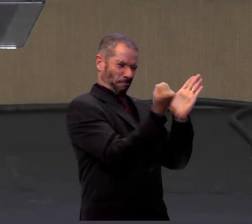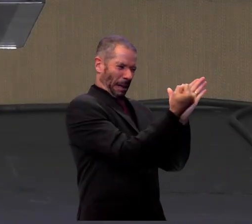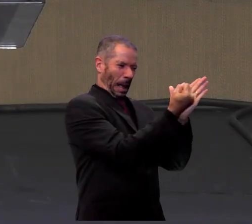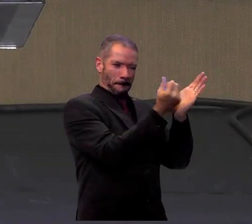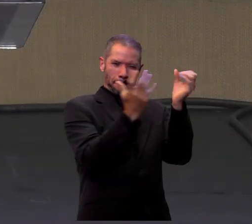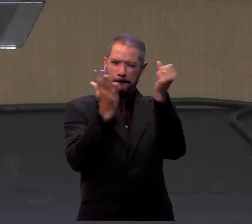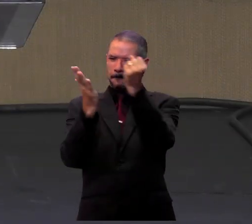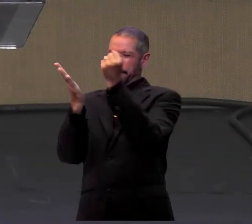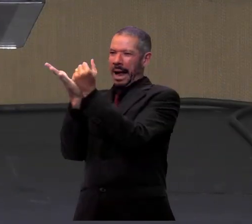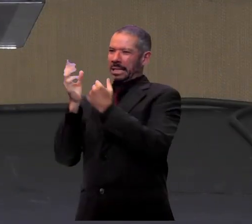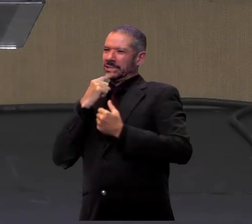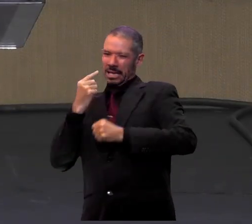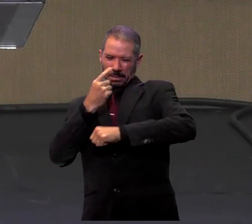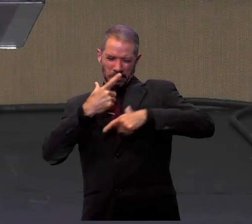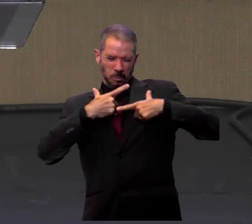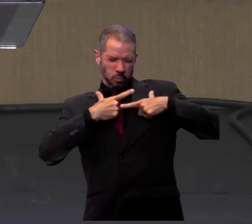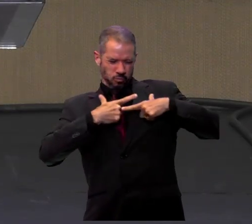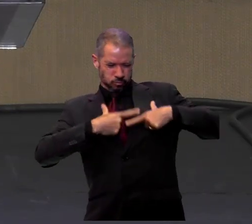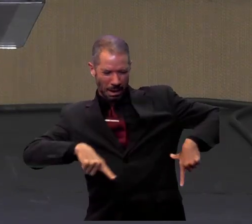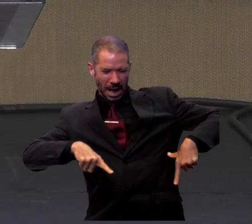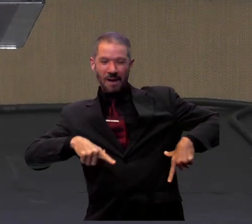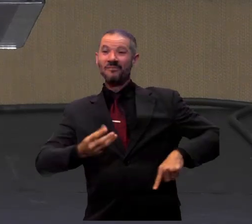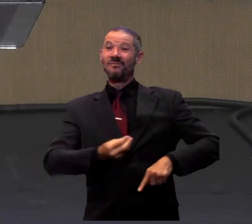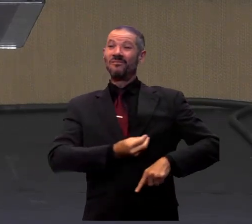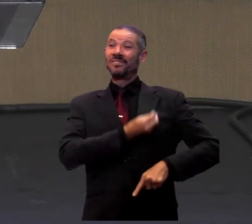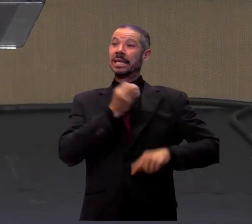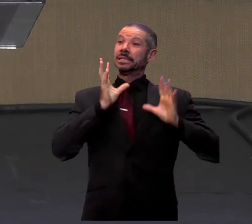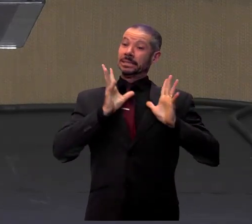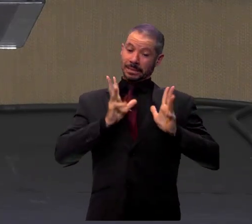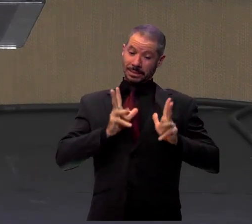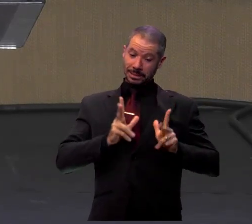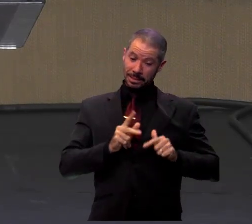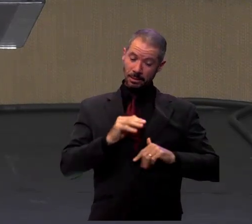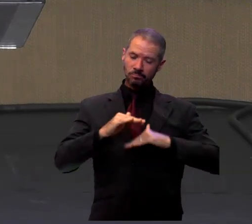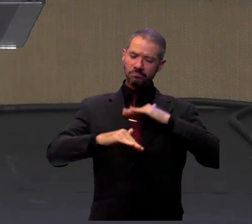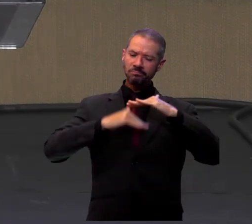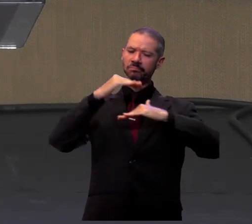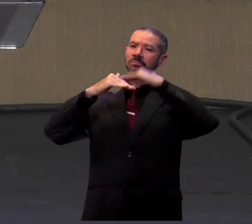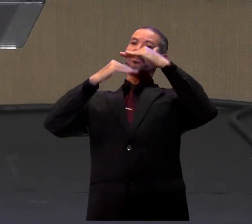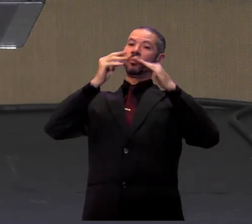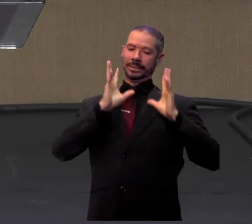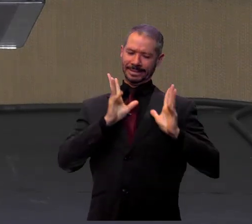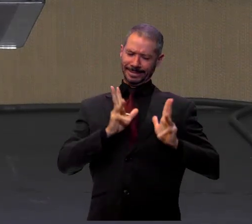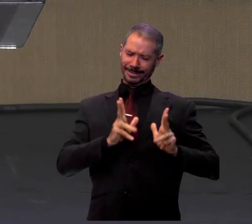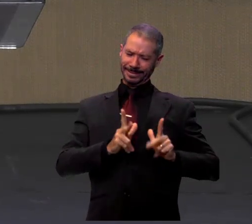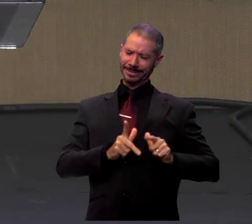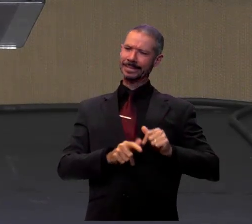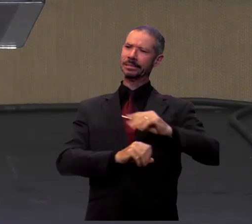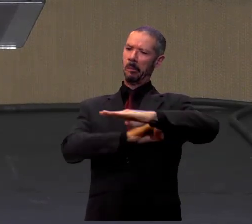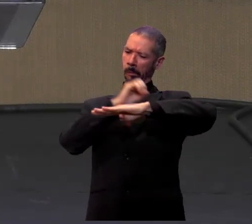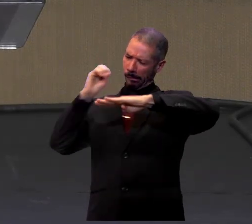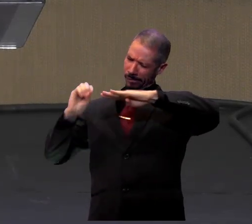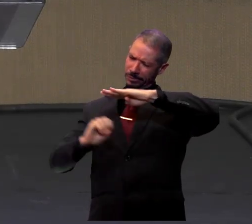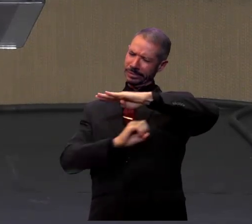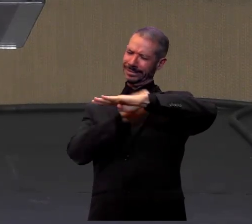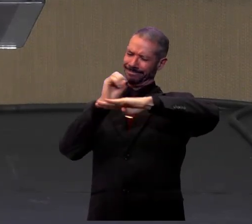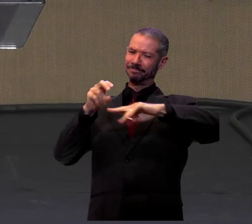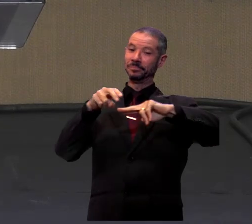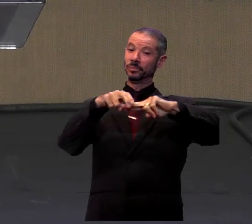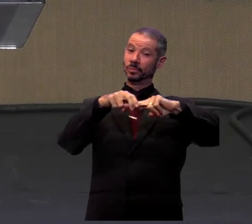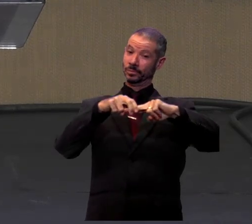Jesus, uma vida santa, que a gente desenvolva a santidade todos os dias. Por